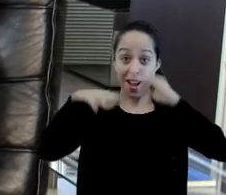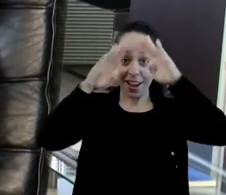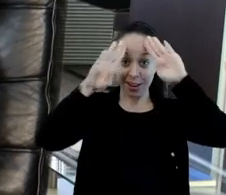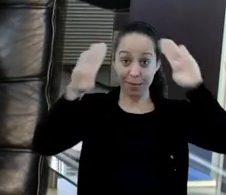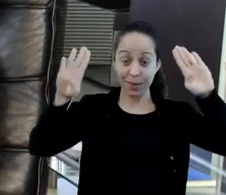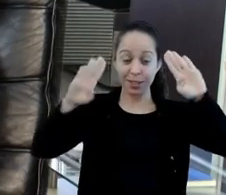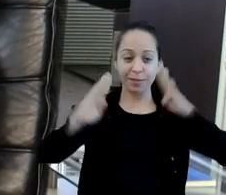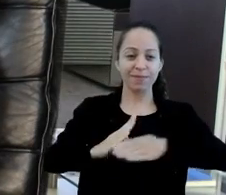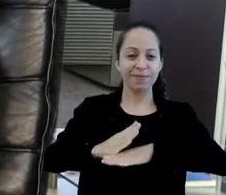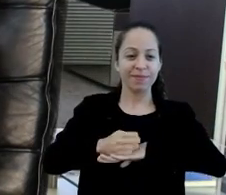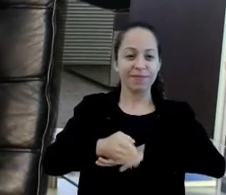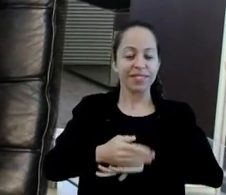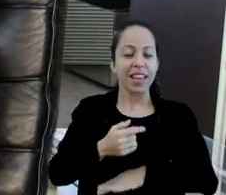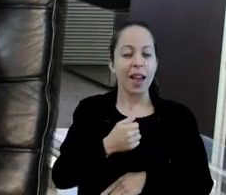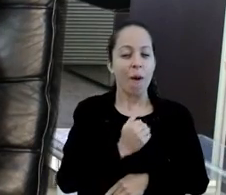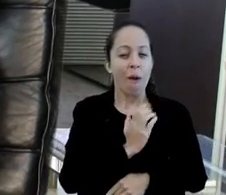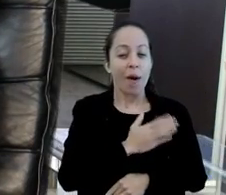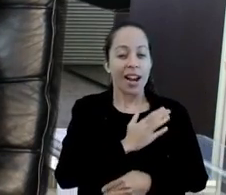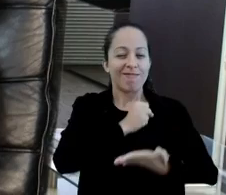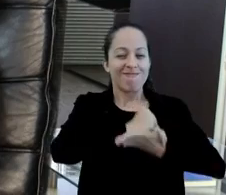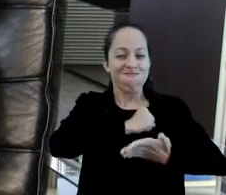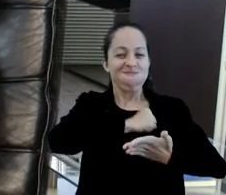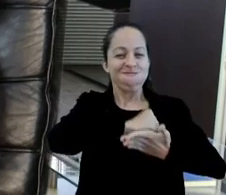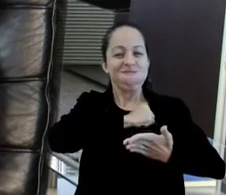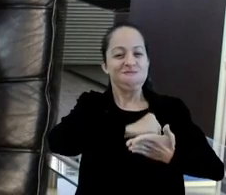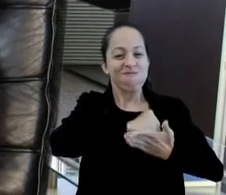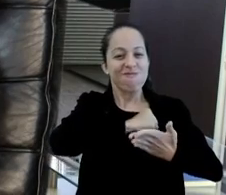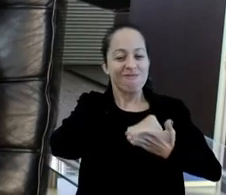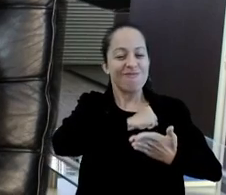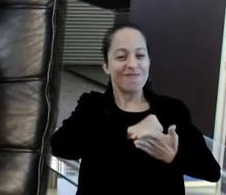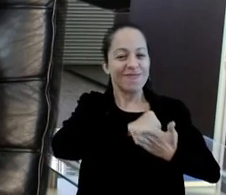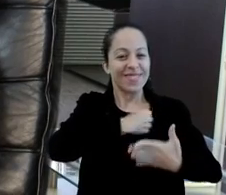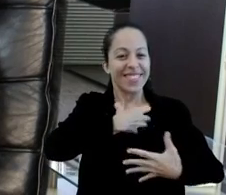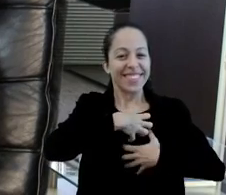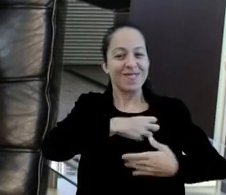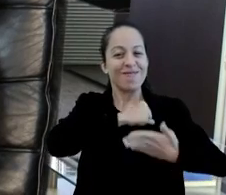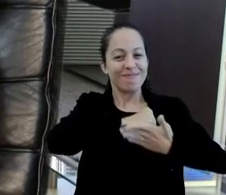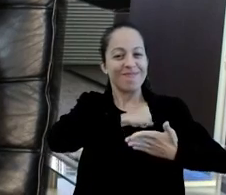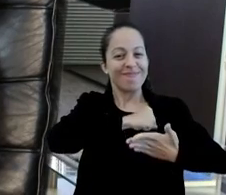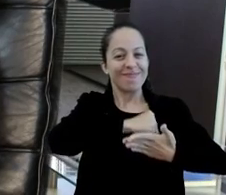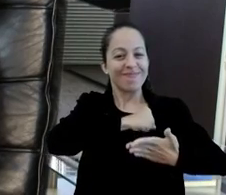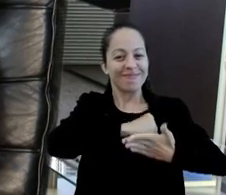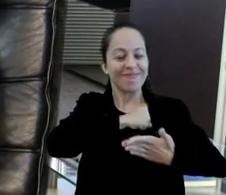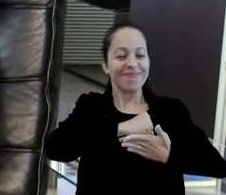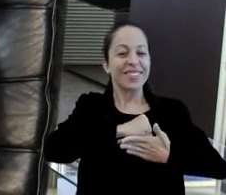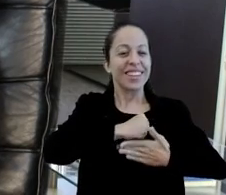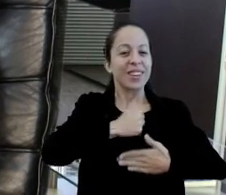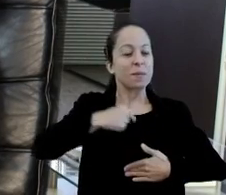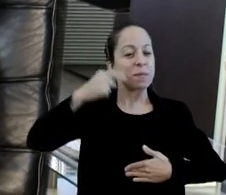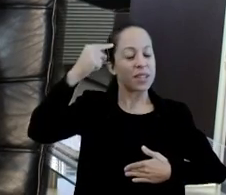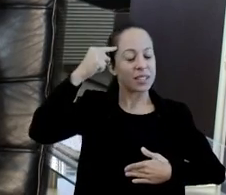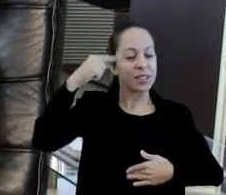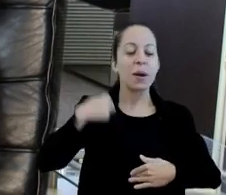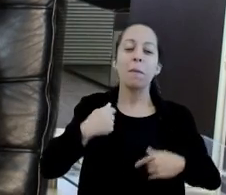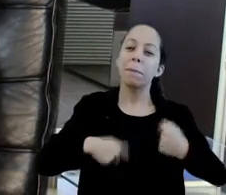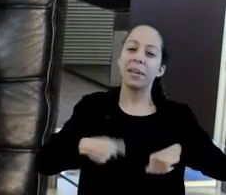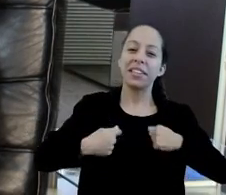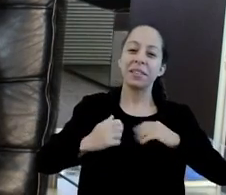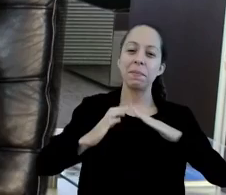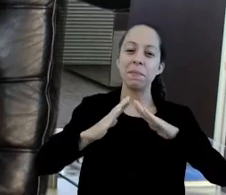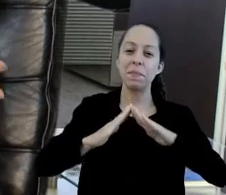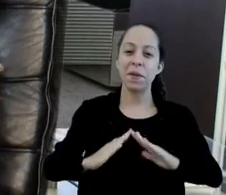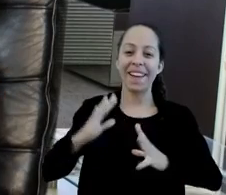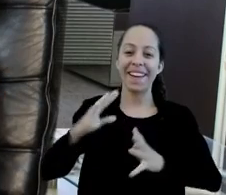peito esquenta ali, a emoção toma conta. Eu acho que eu tinha que viver, era dentro de um avião, né?